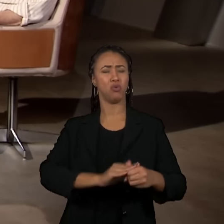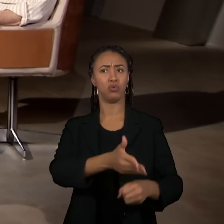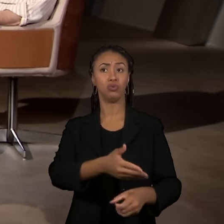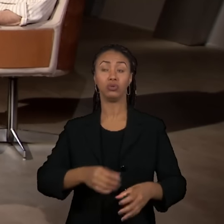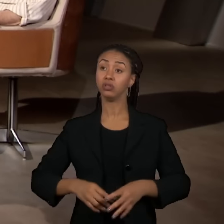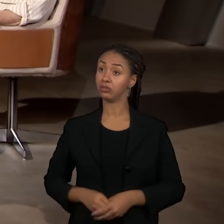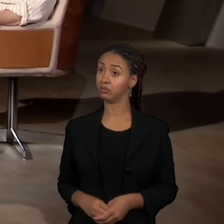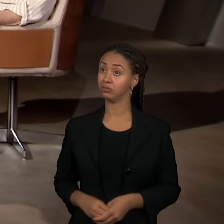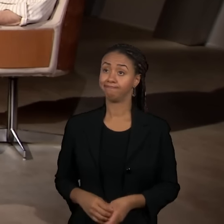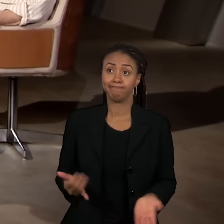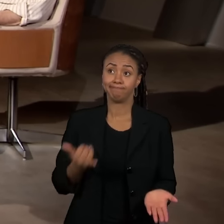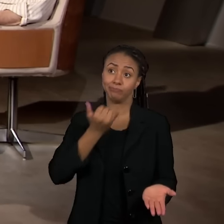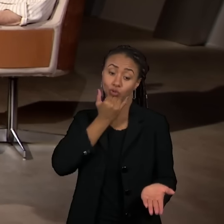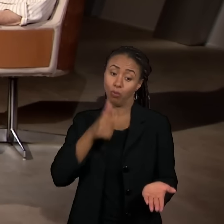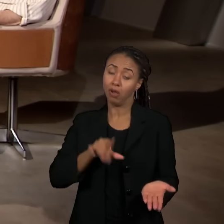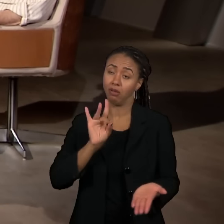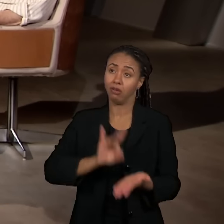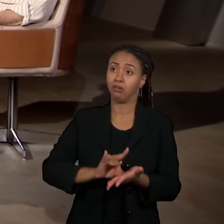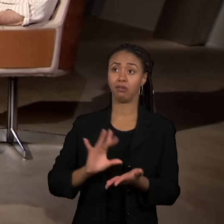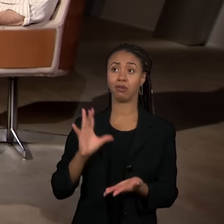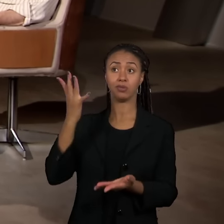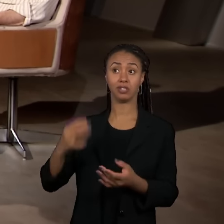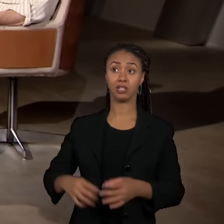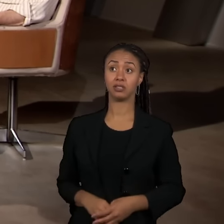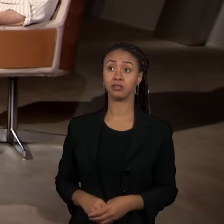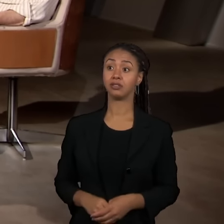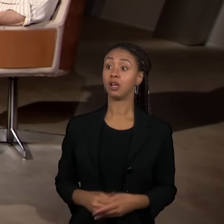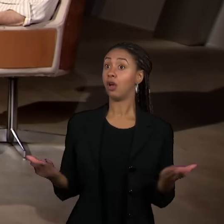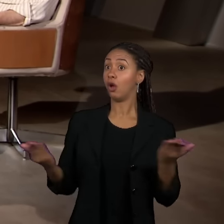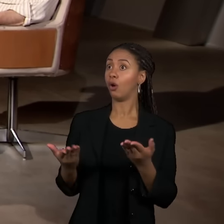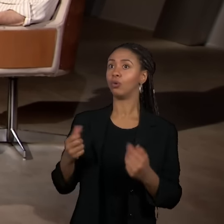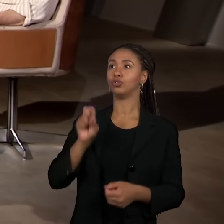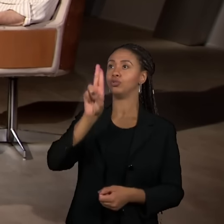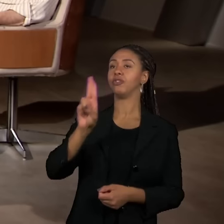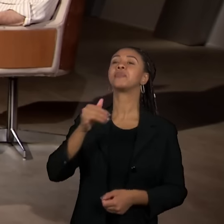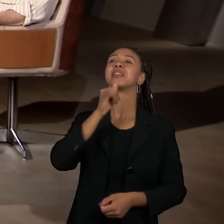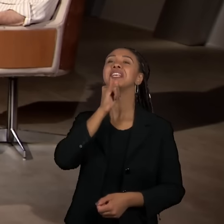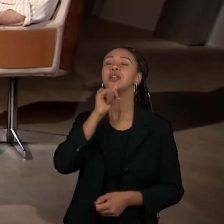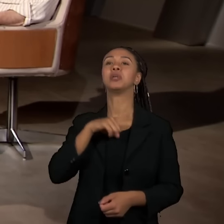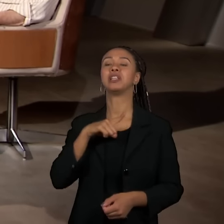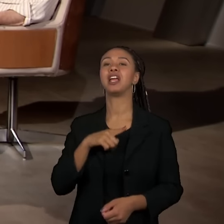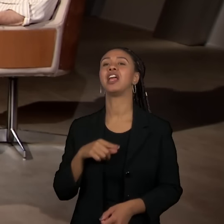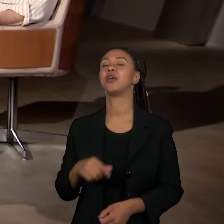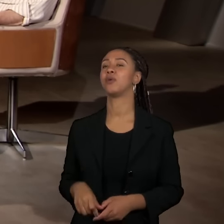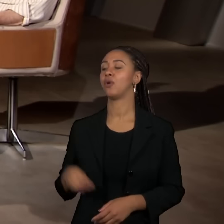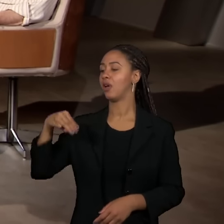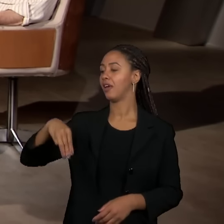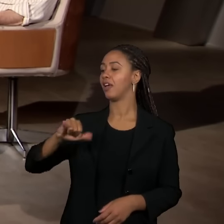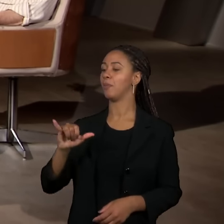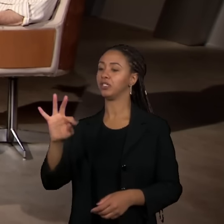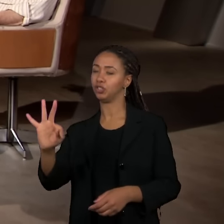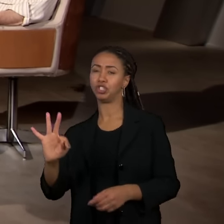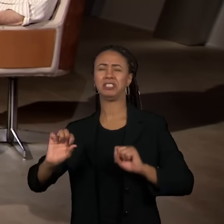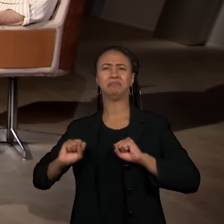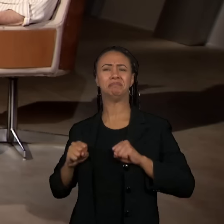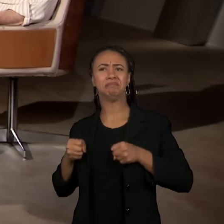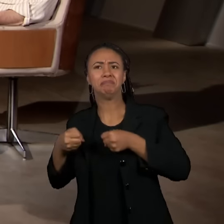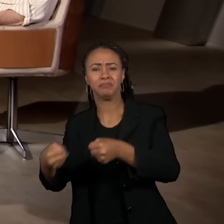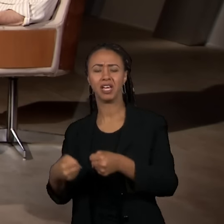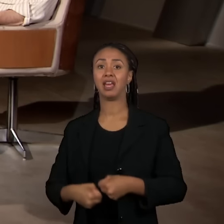desculpa e as Universidades que a gente tá vendo né MIT tá fazendo um esforço enorme Harvard Faz um esforço enorme